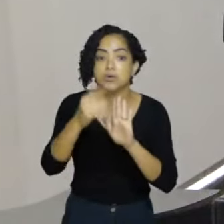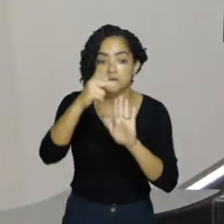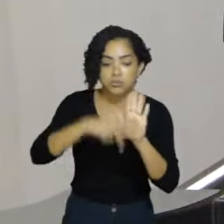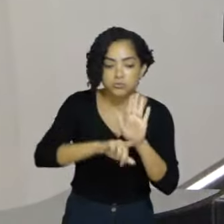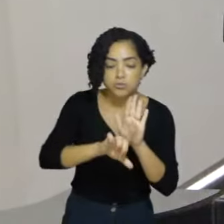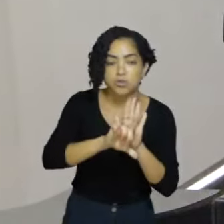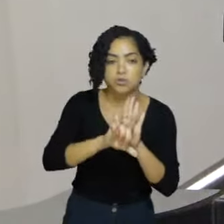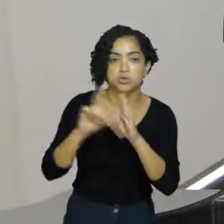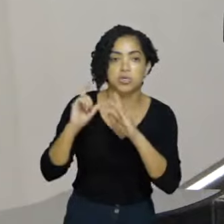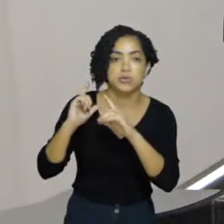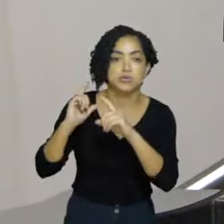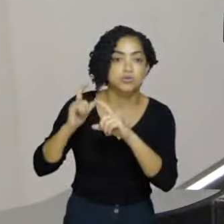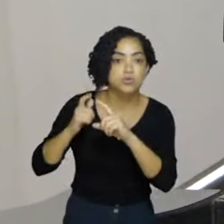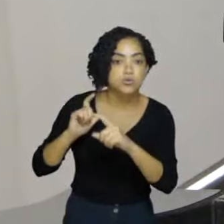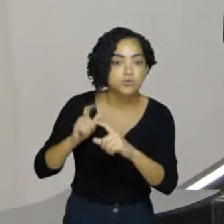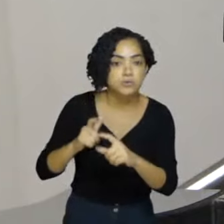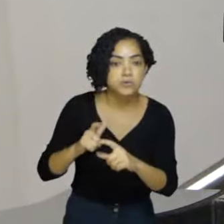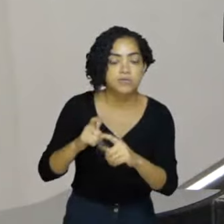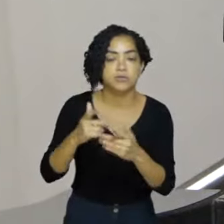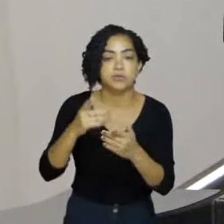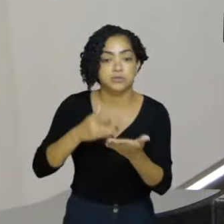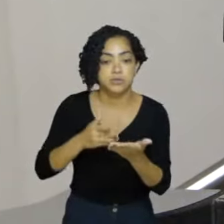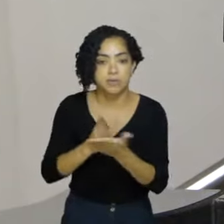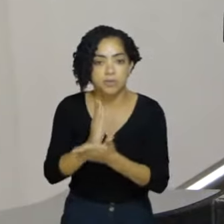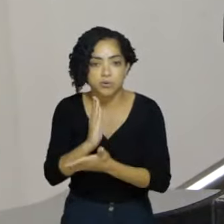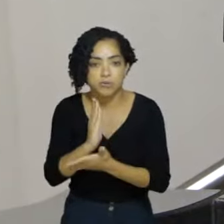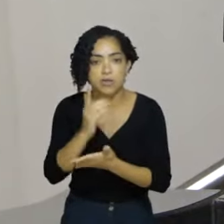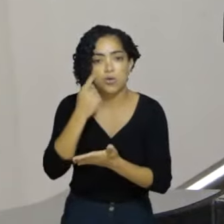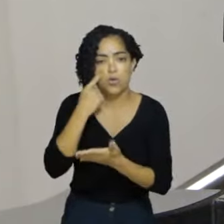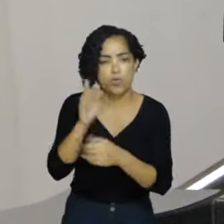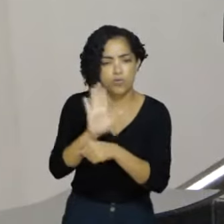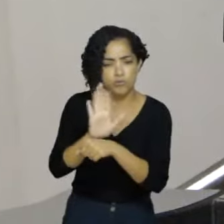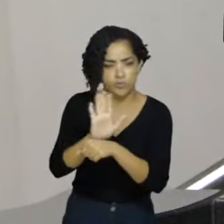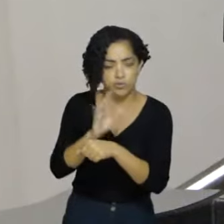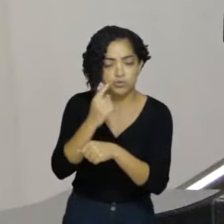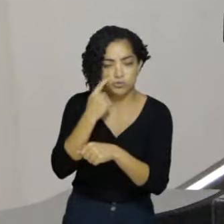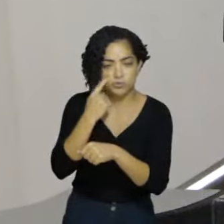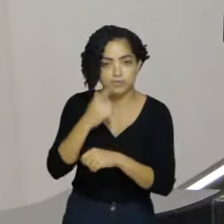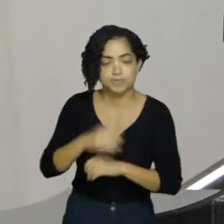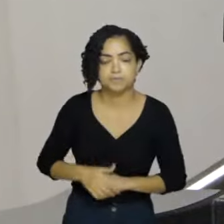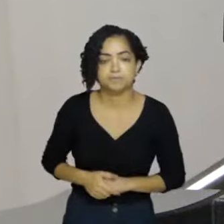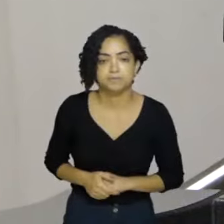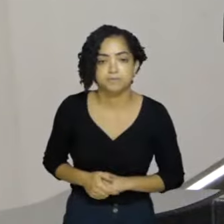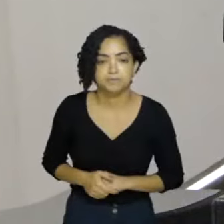conservadores aprovados no nosso estado. Coloca, por favor, o vídeo do vereador Fernando.